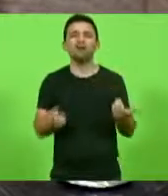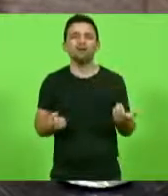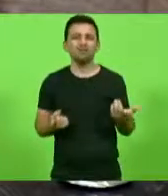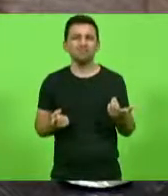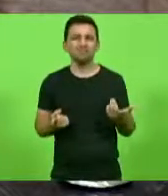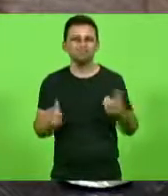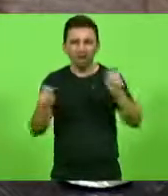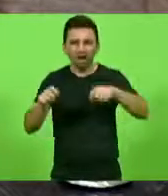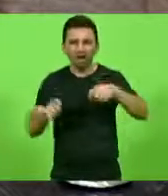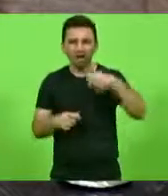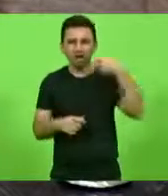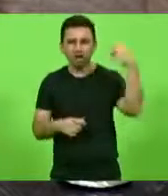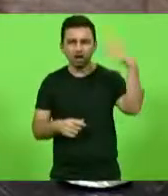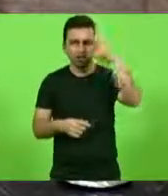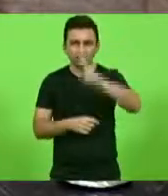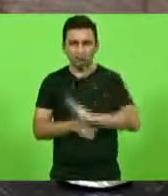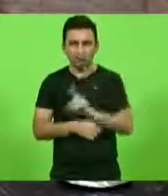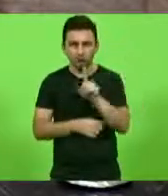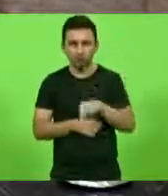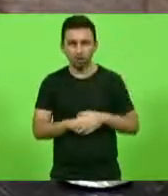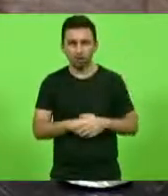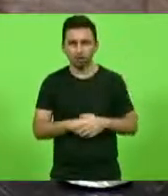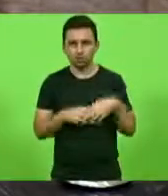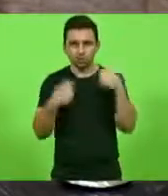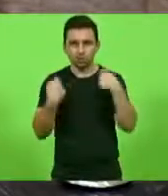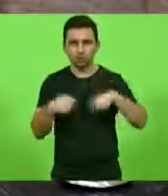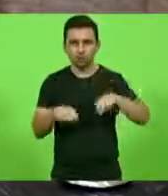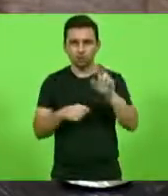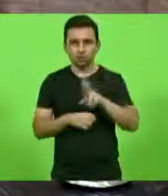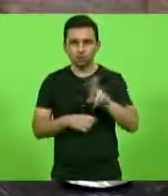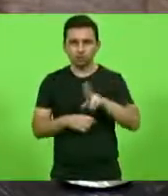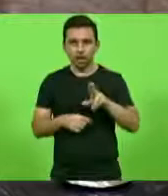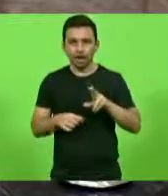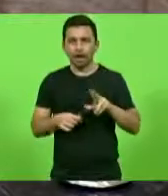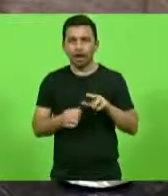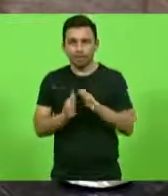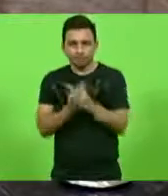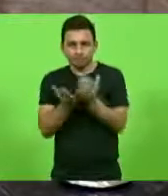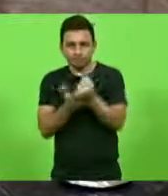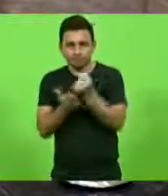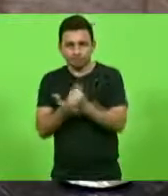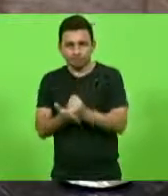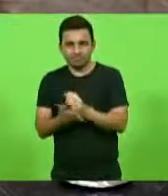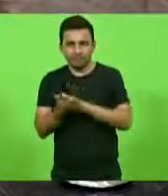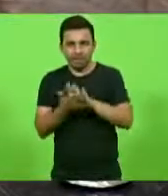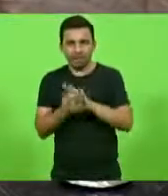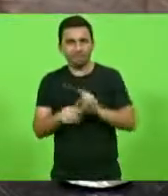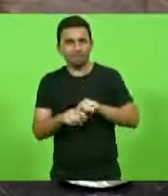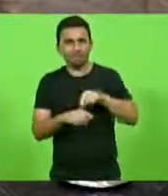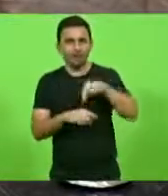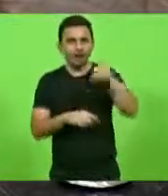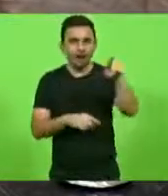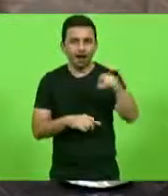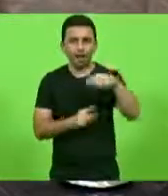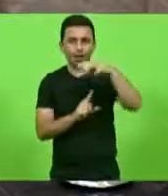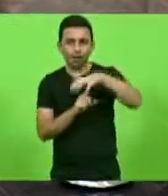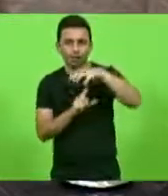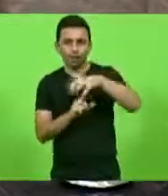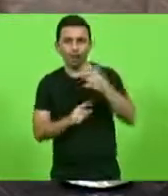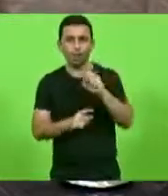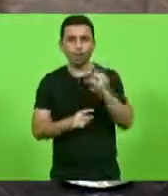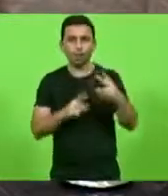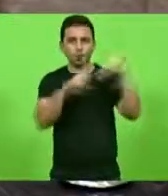viajar pelo Brasil? É isso? Não precisar usar passaporte para ir até o Paraná, ir até